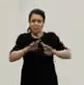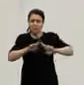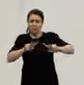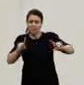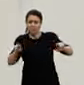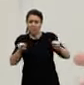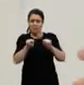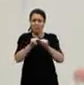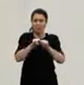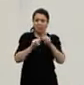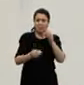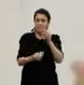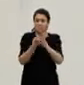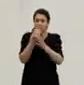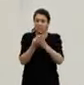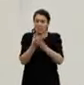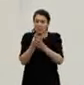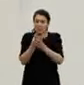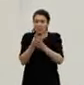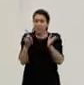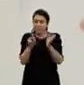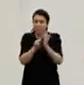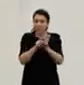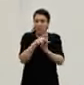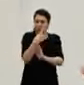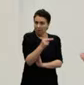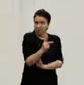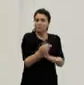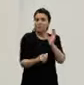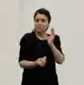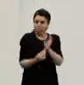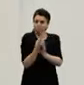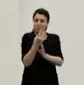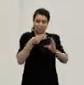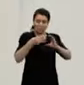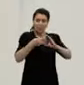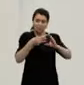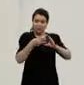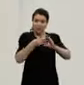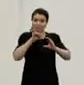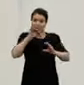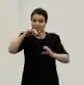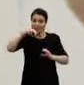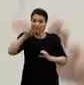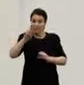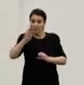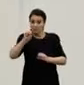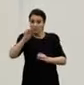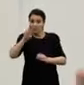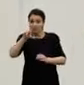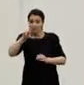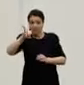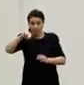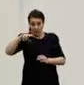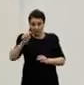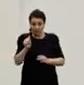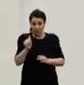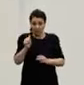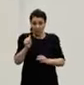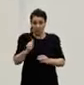células produtoras de insulina. Então, com o tratamento das células tronco mesenquimais, elas começaram a produzir